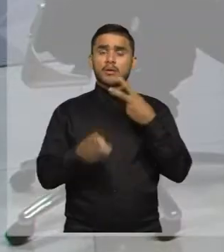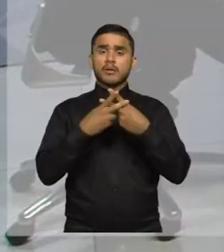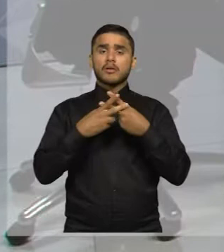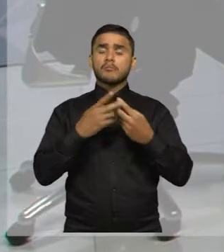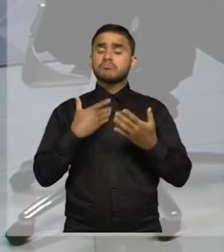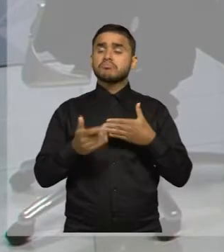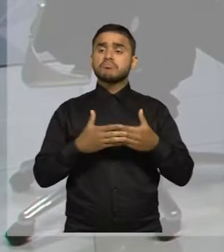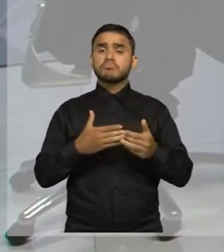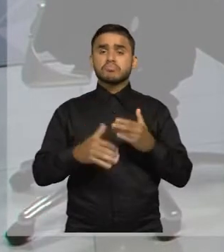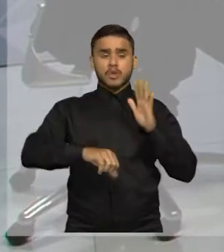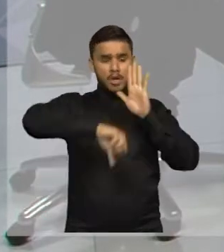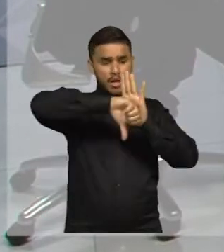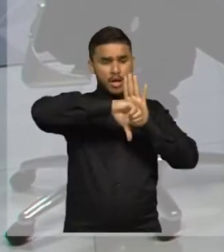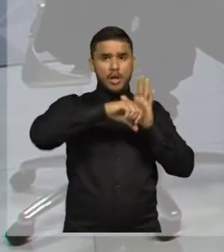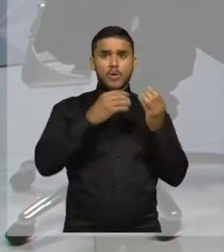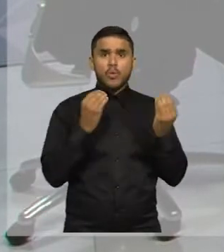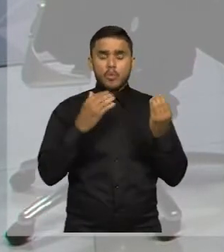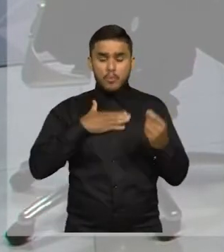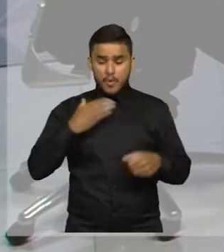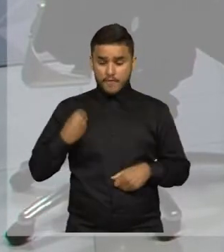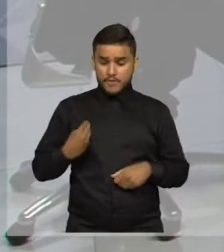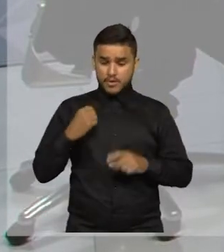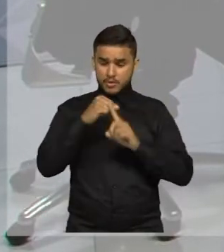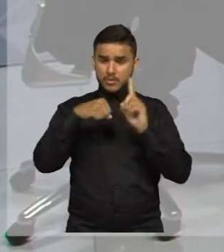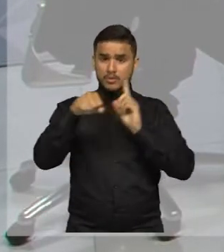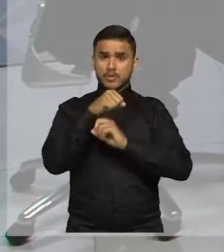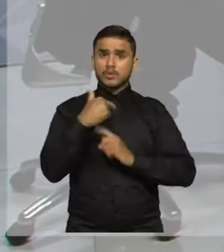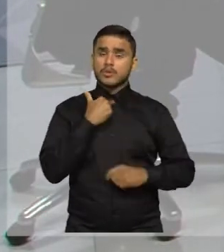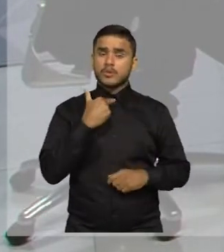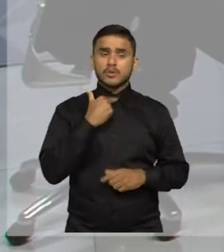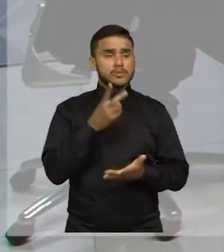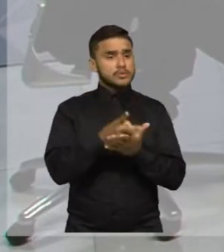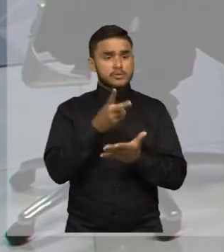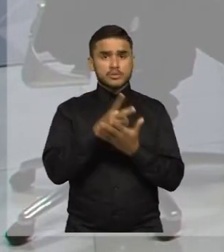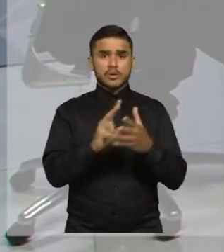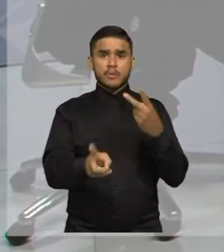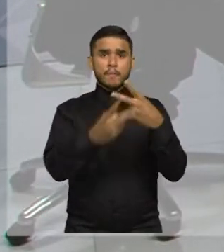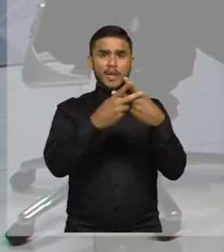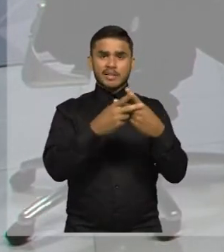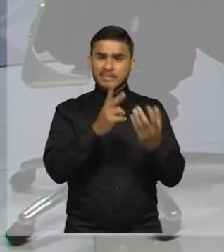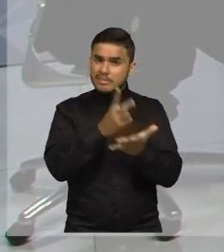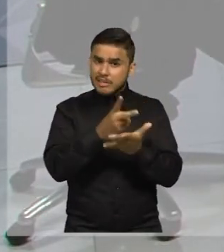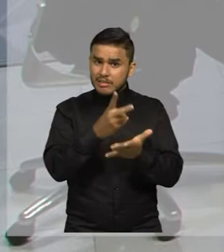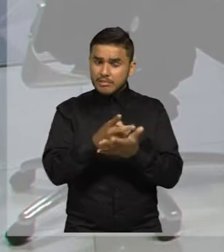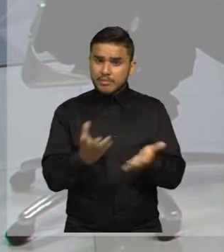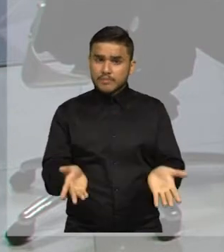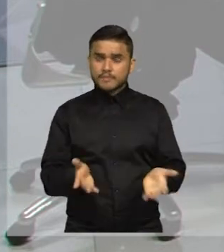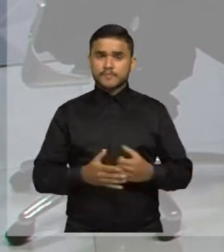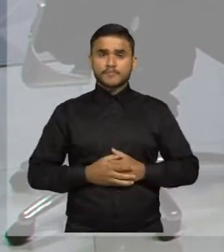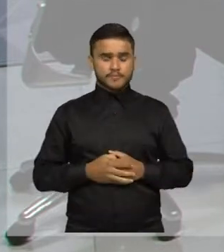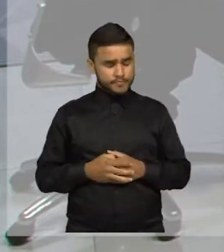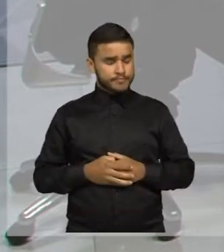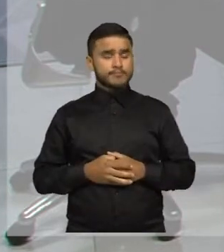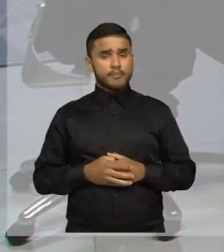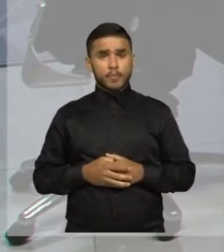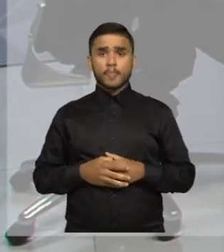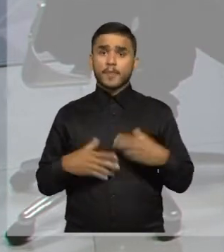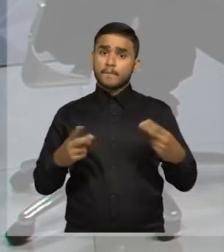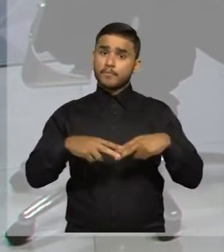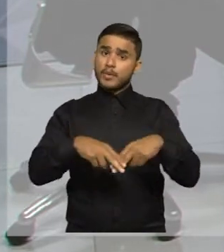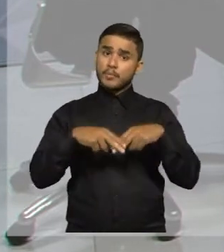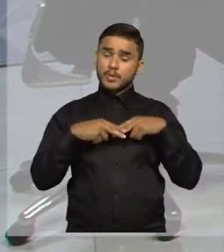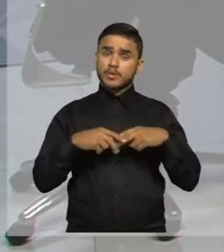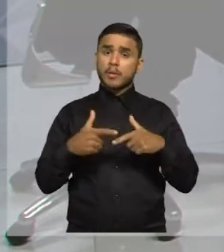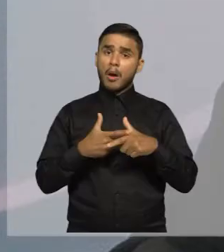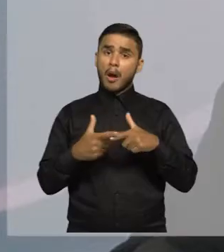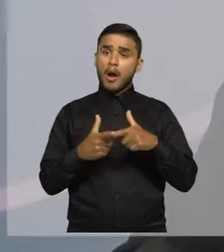não compensa, ele não entende a função dele, e esse sujeito vai ficar sempre sendo preso e solto. O problema da progressão de